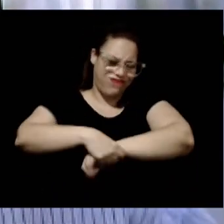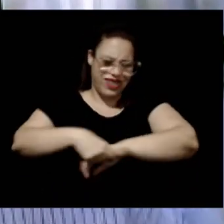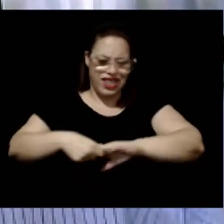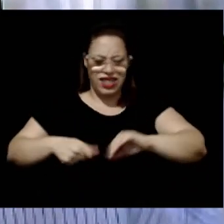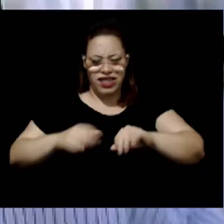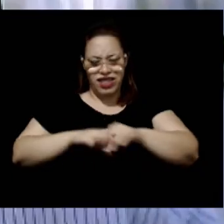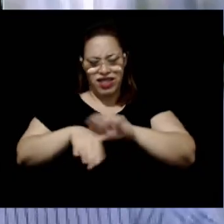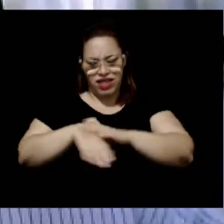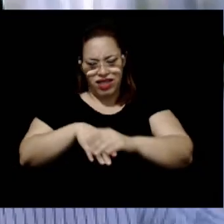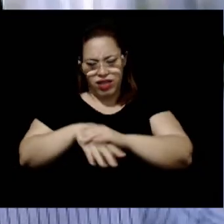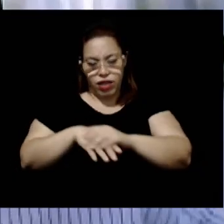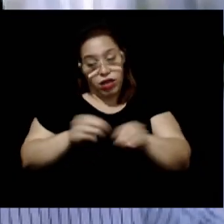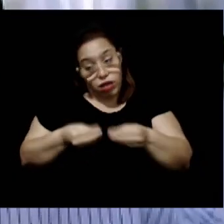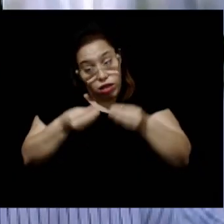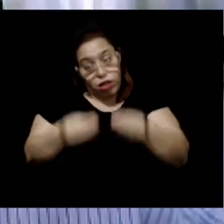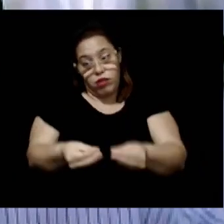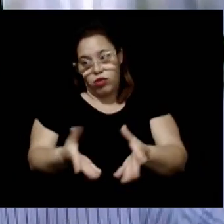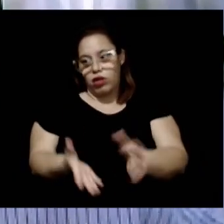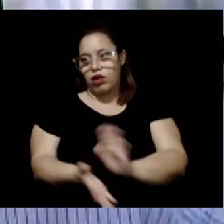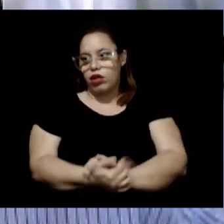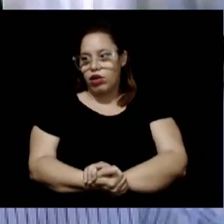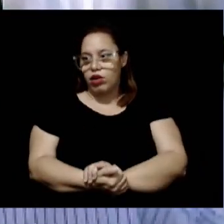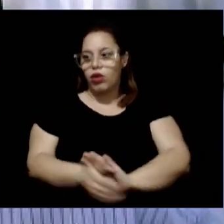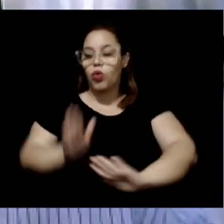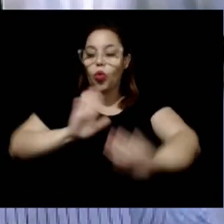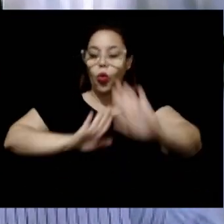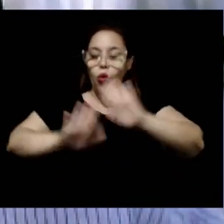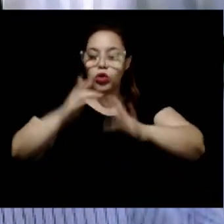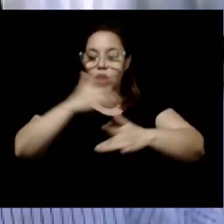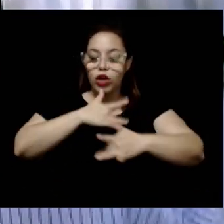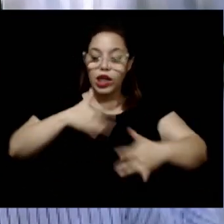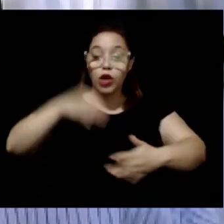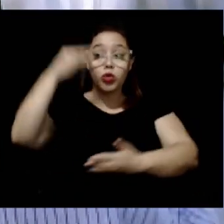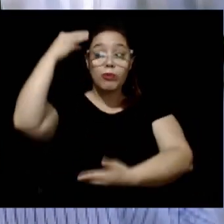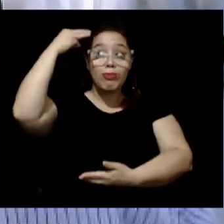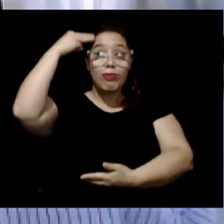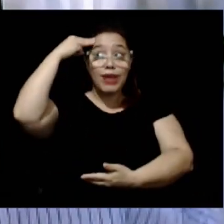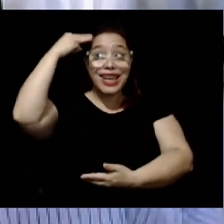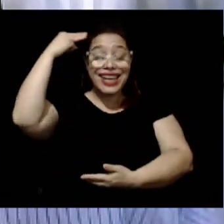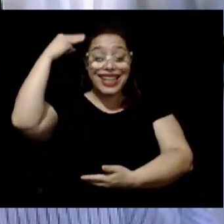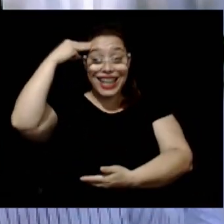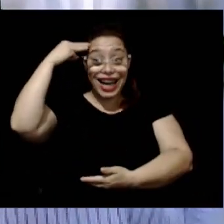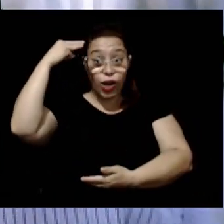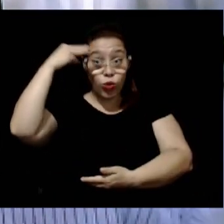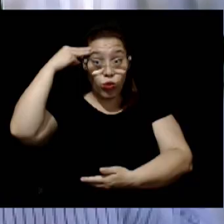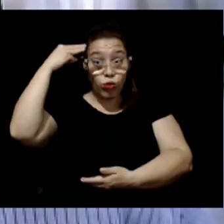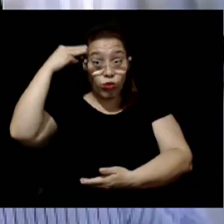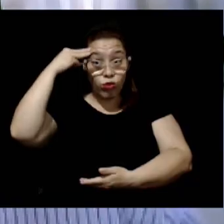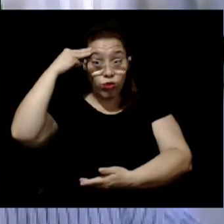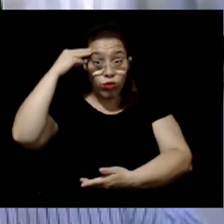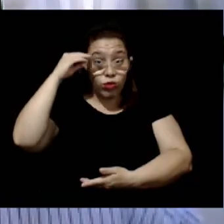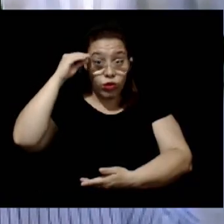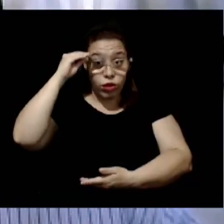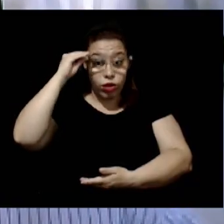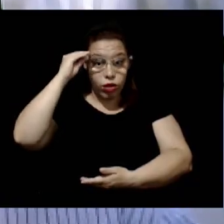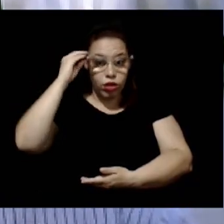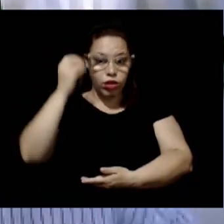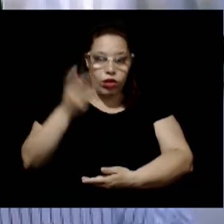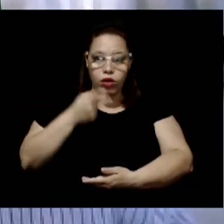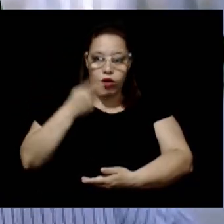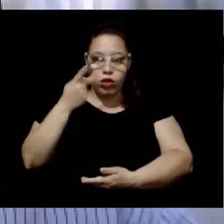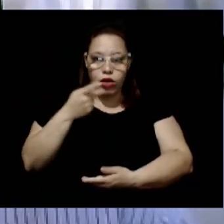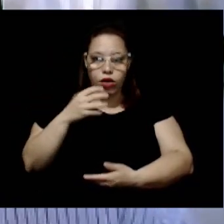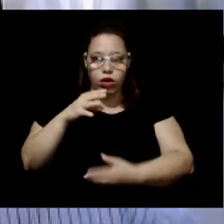abordadas. Cuide da sua saúde mental, ou seja, uma coisa que eu faço, precisa tirar o mundo das